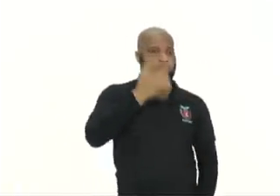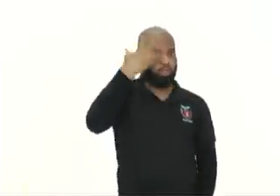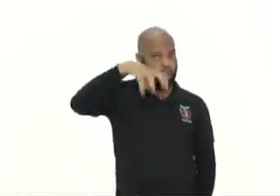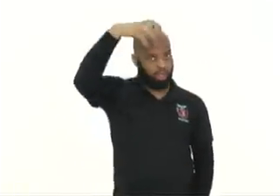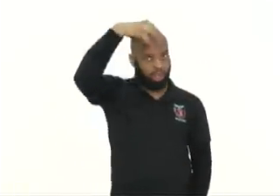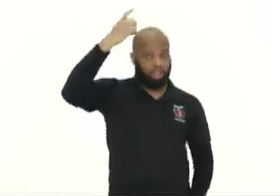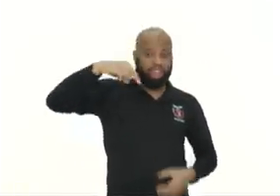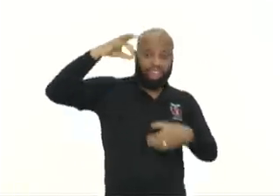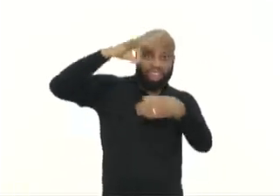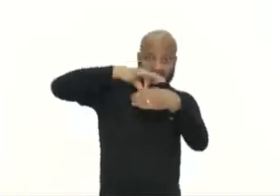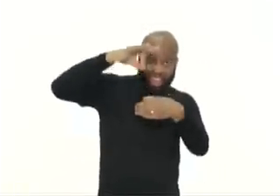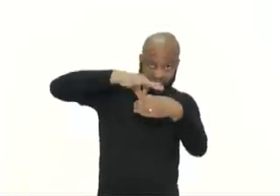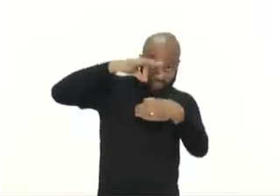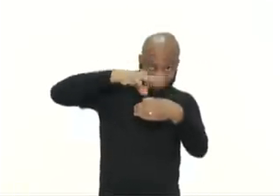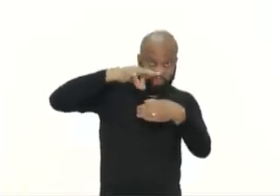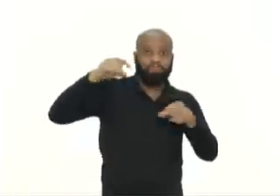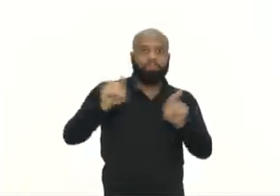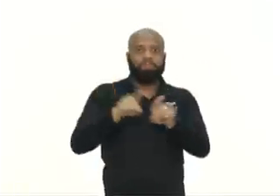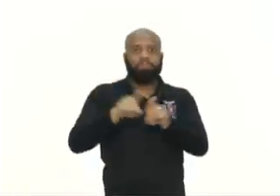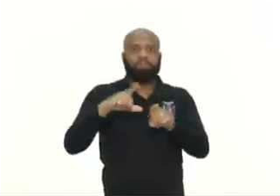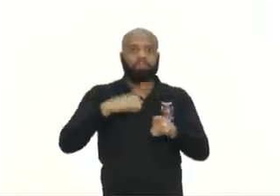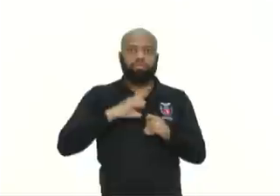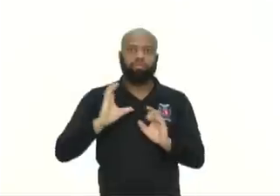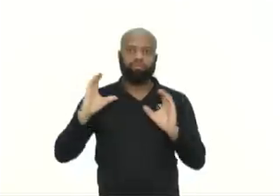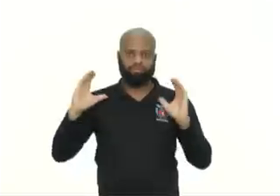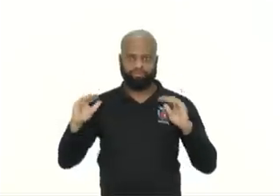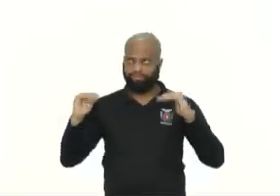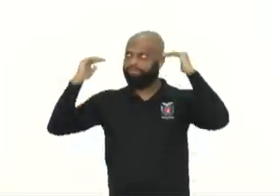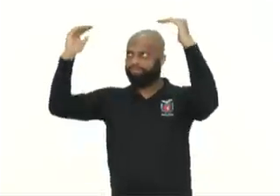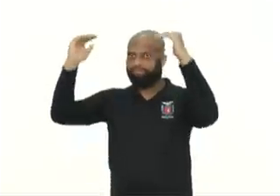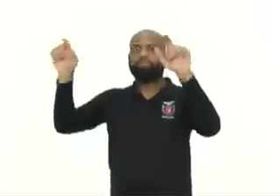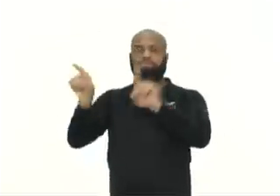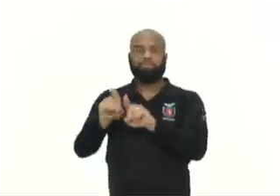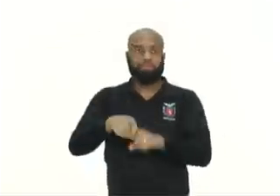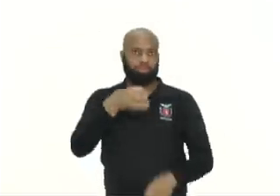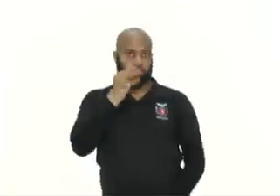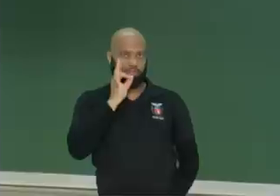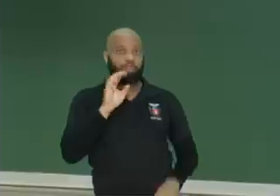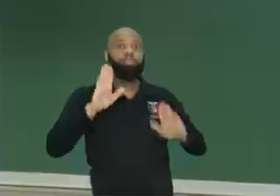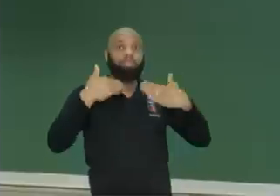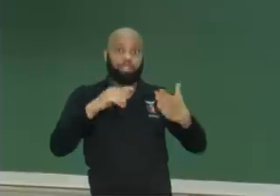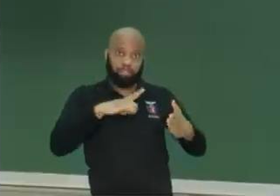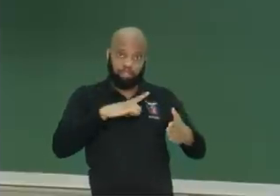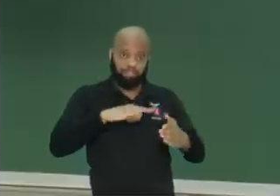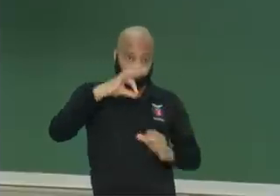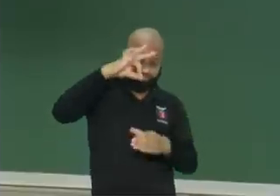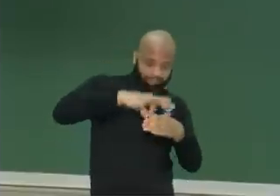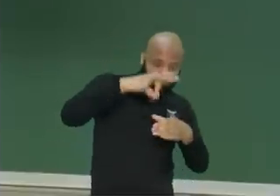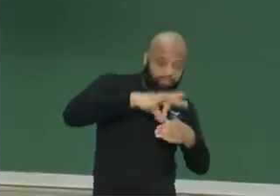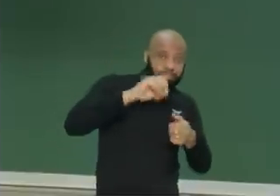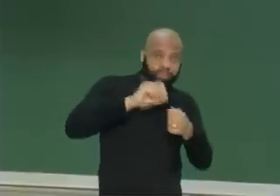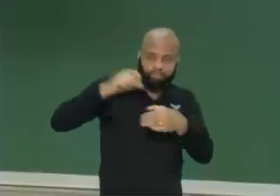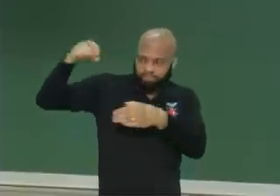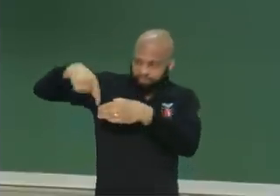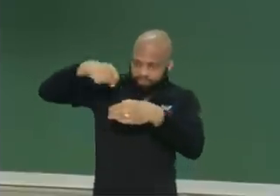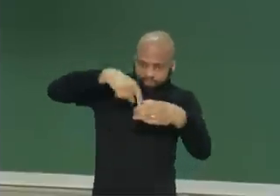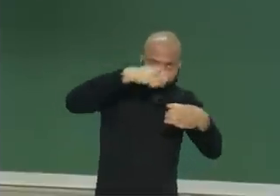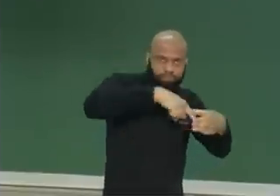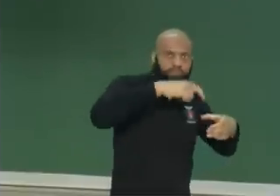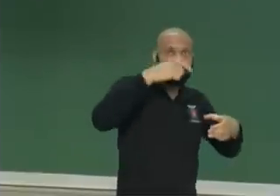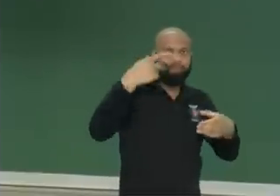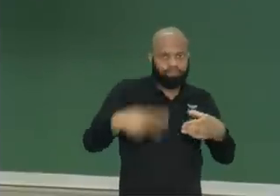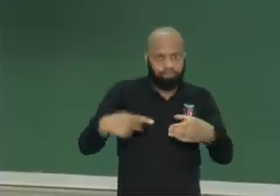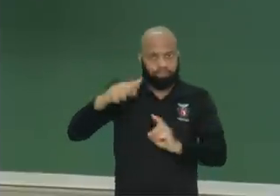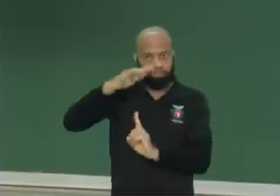a erva mate, o ciclo ervateiro, os barões de café, e essa erva mate, que era produzida aqui no estado do Paraná, na província